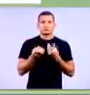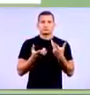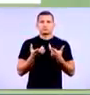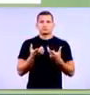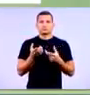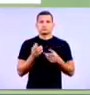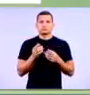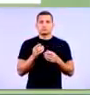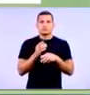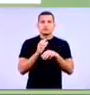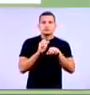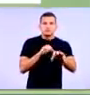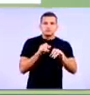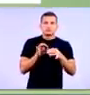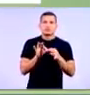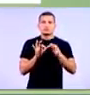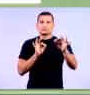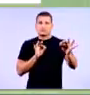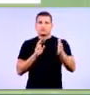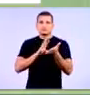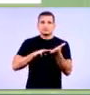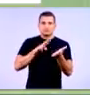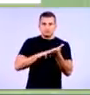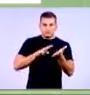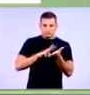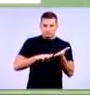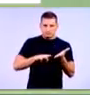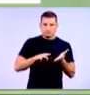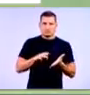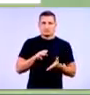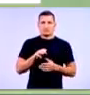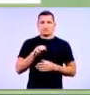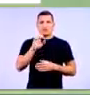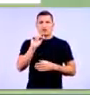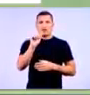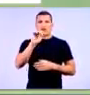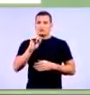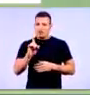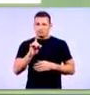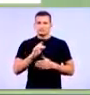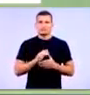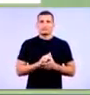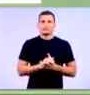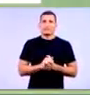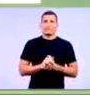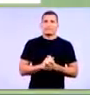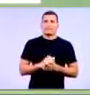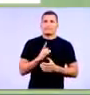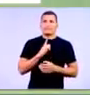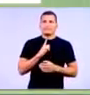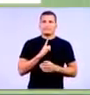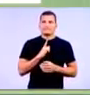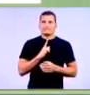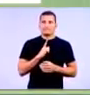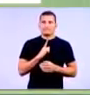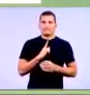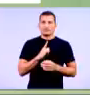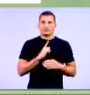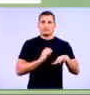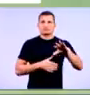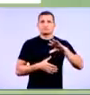da metodologia, especialmente da metodologia EAD e os princípios que norteiam. Nós temos aqui um mapa